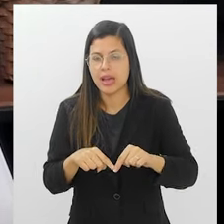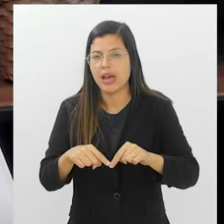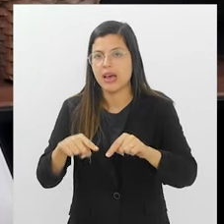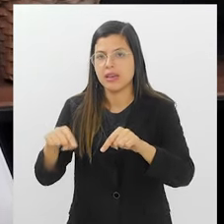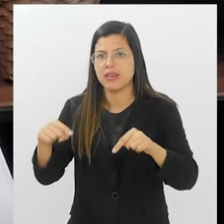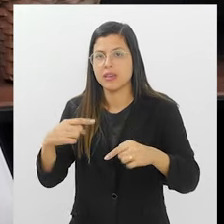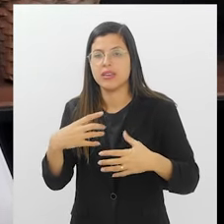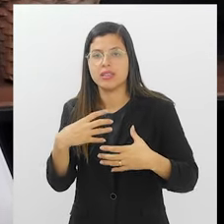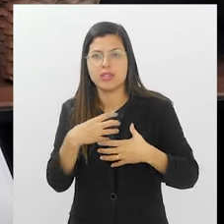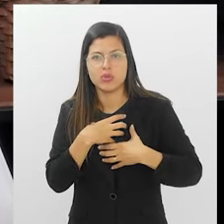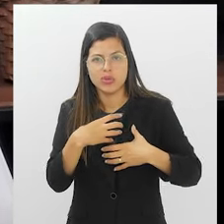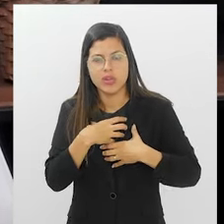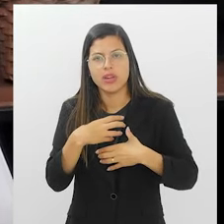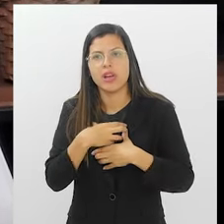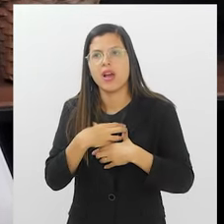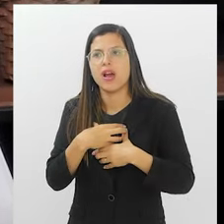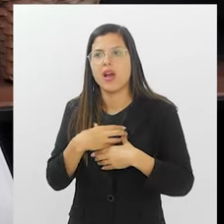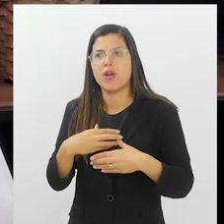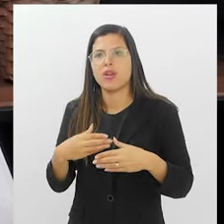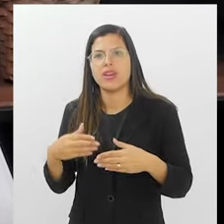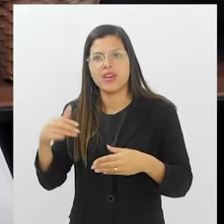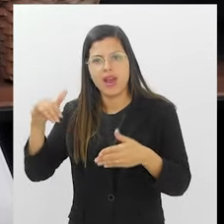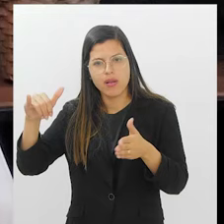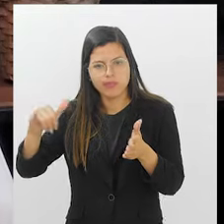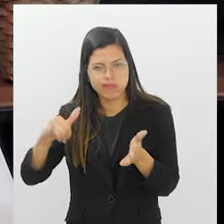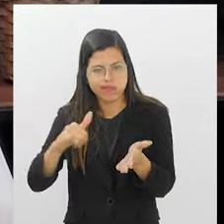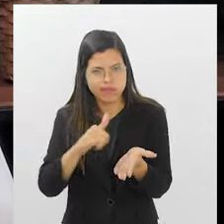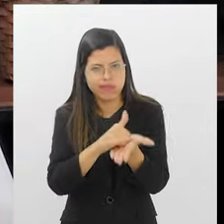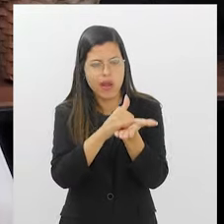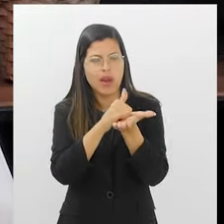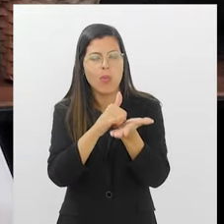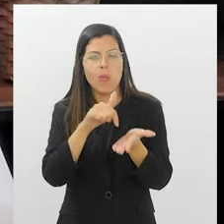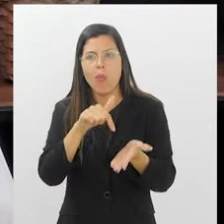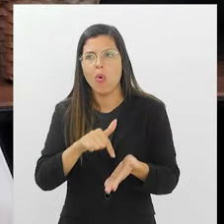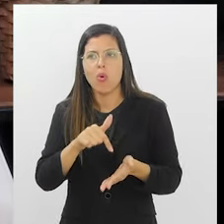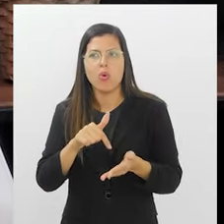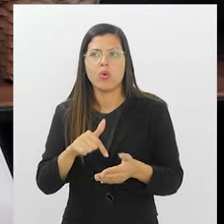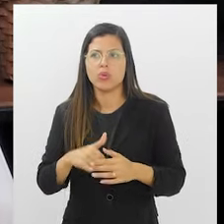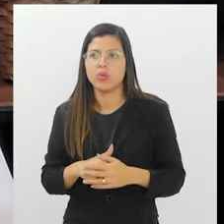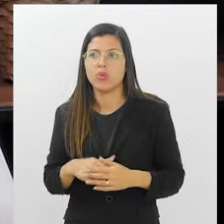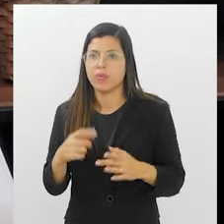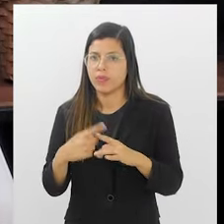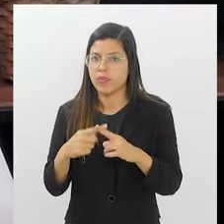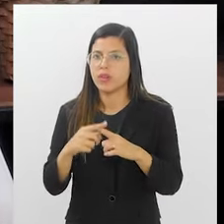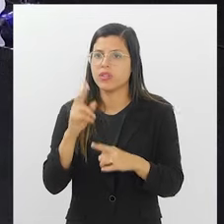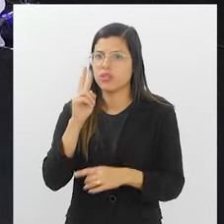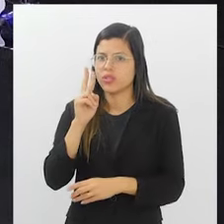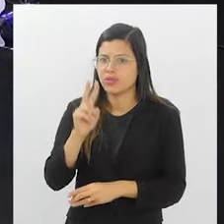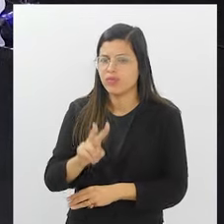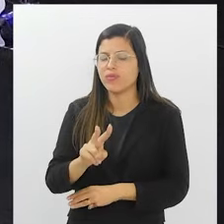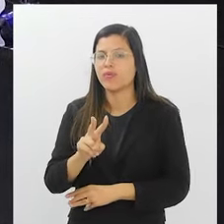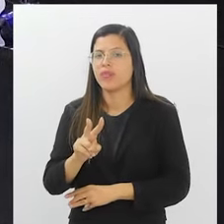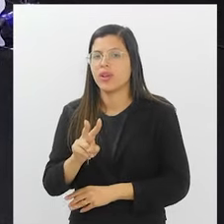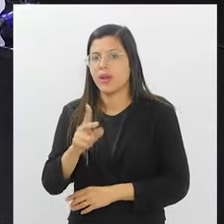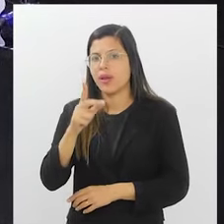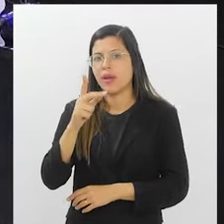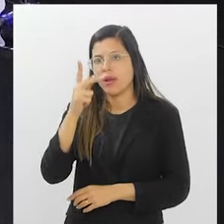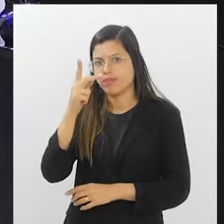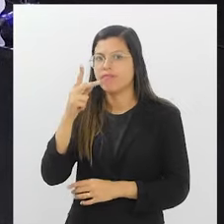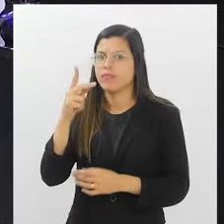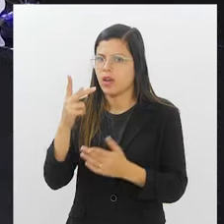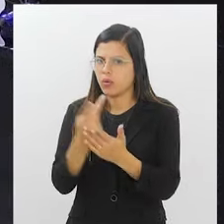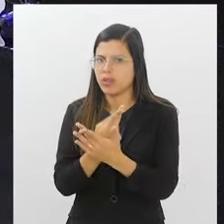em rodoviárias e aeroportos para as pessoas com transtorno do espectro autista, porque a gente também vê muitos casos,